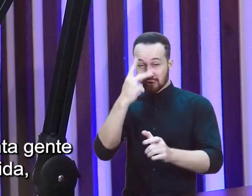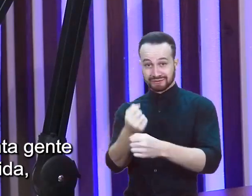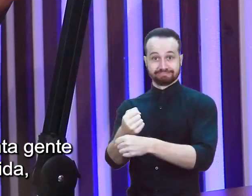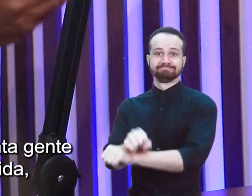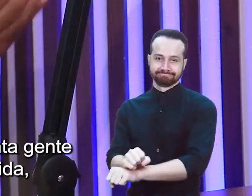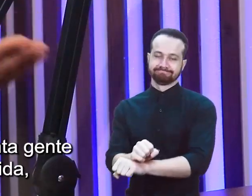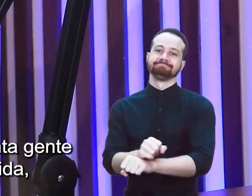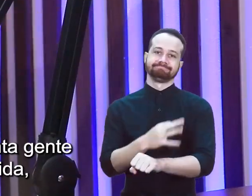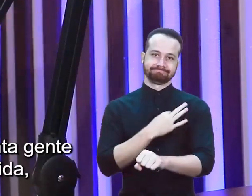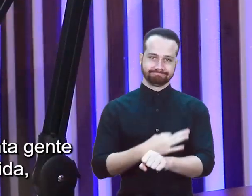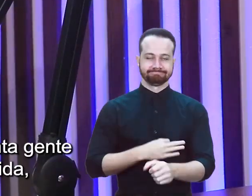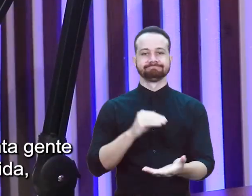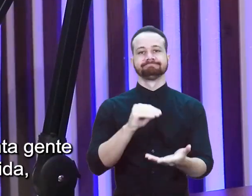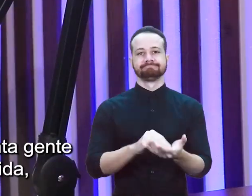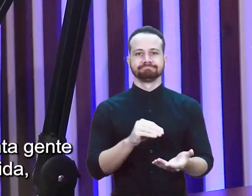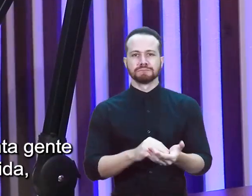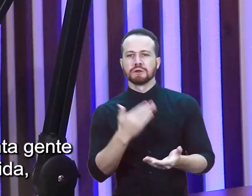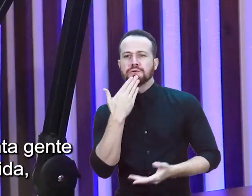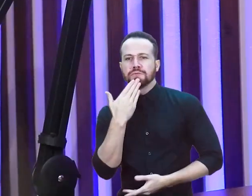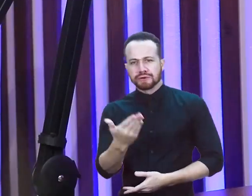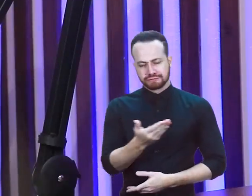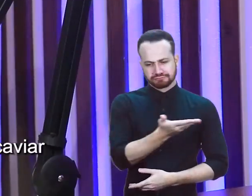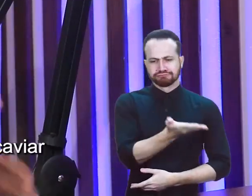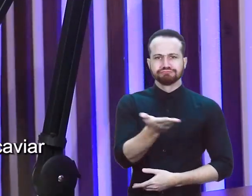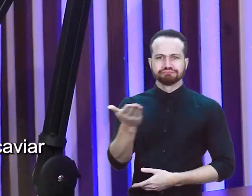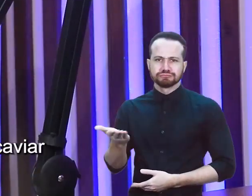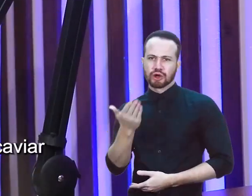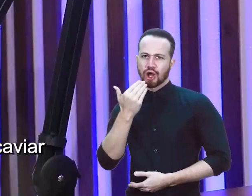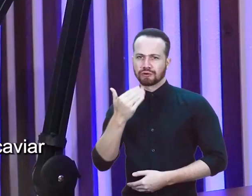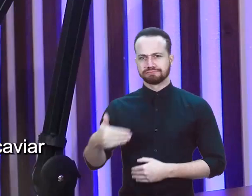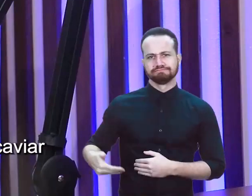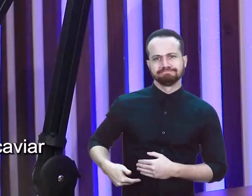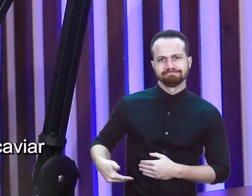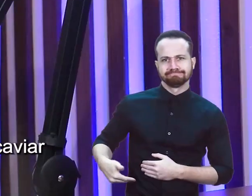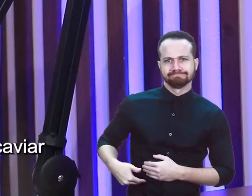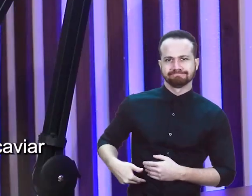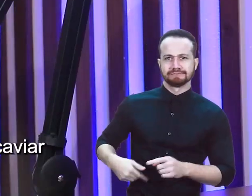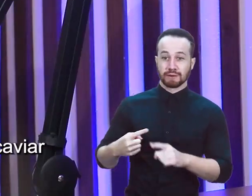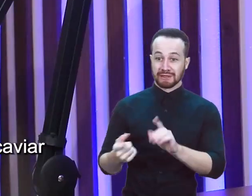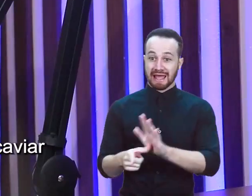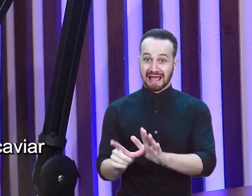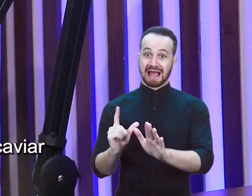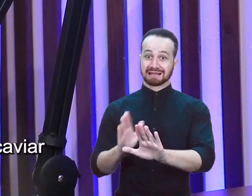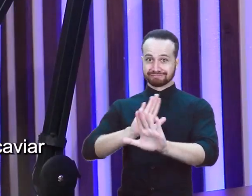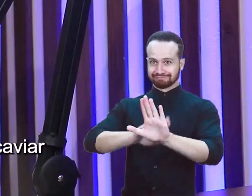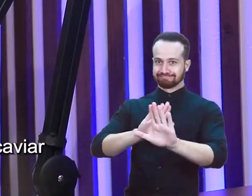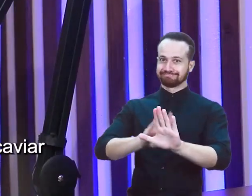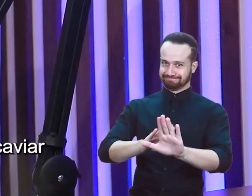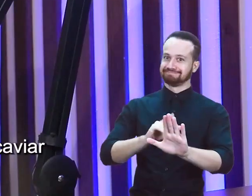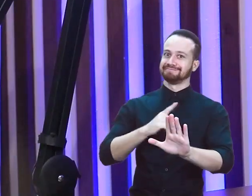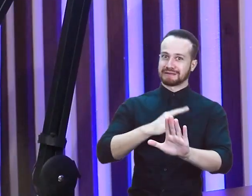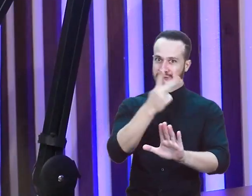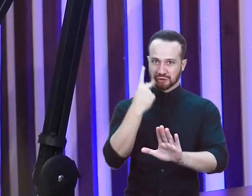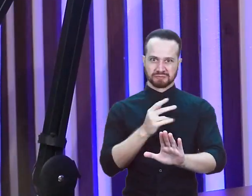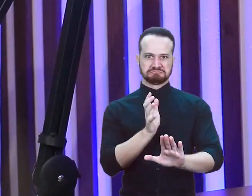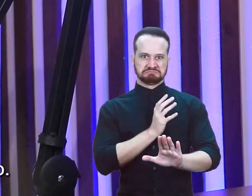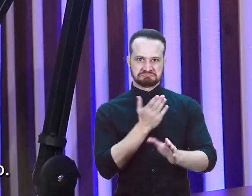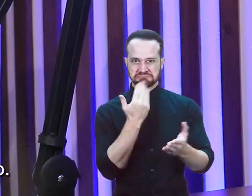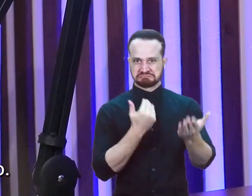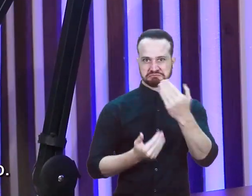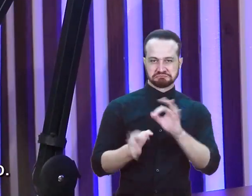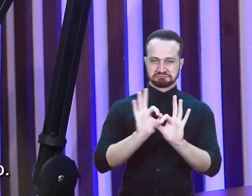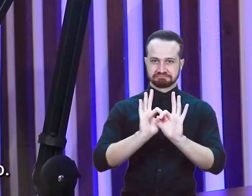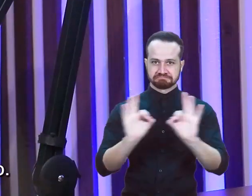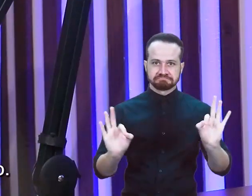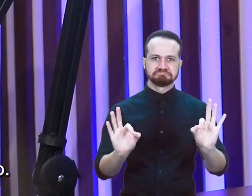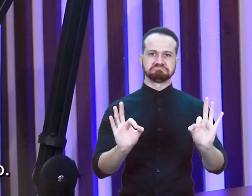vemos tanta gente pedindo esmola, pedindo comida, é porque tem alguém comendo caviar. É só por isso. É